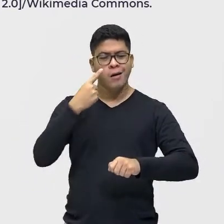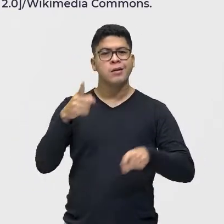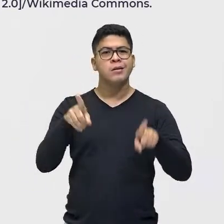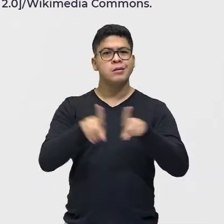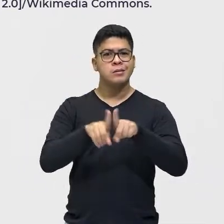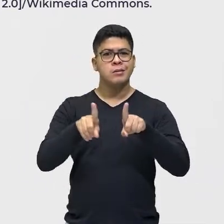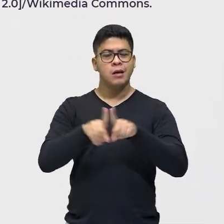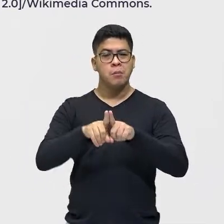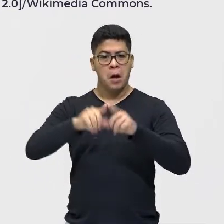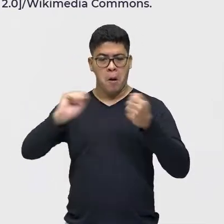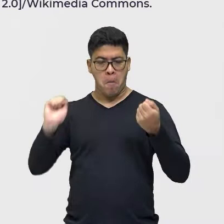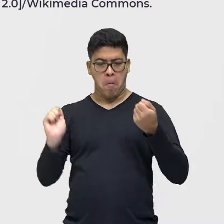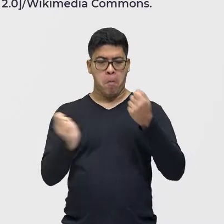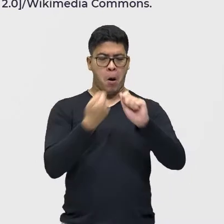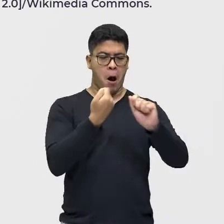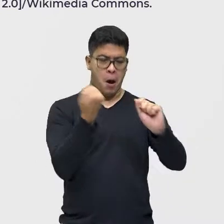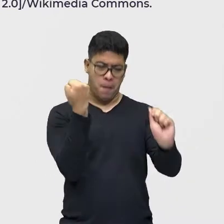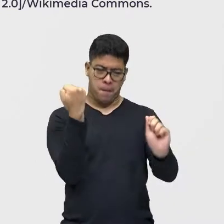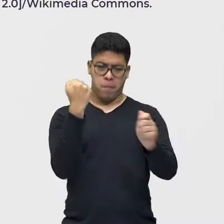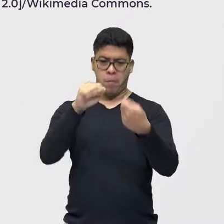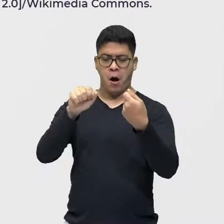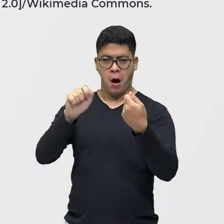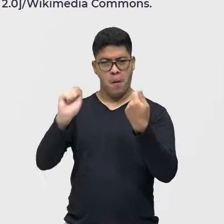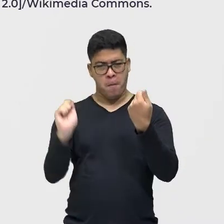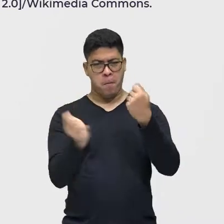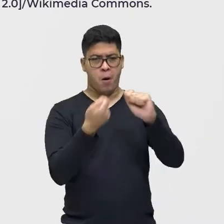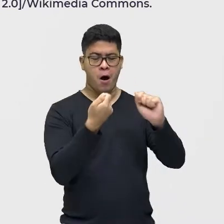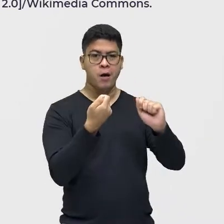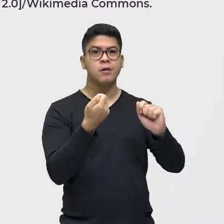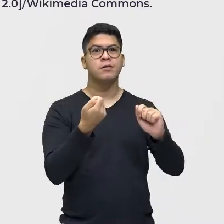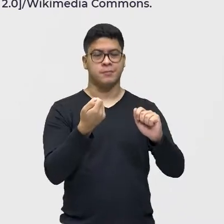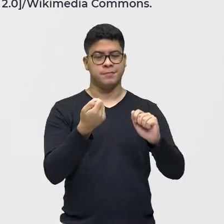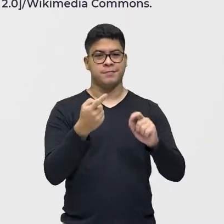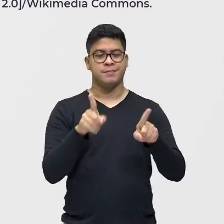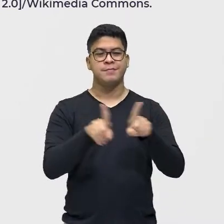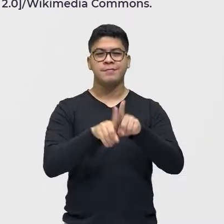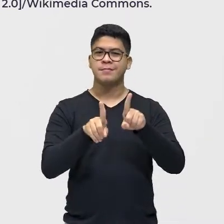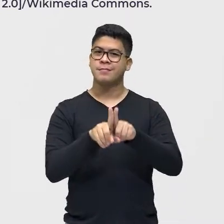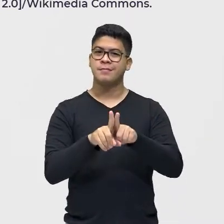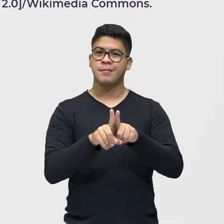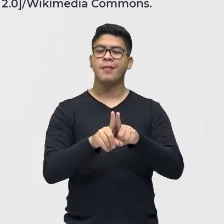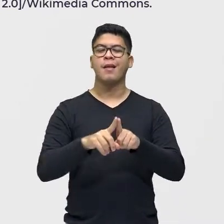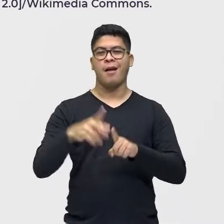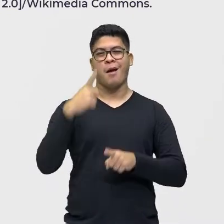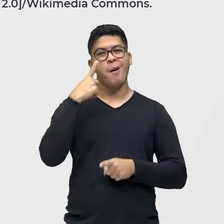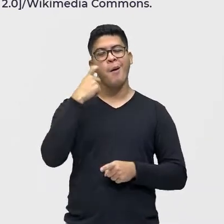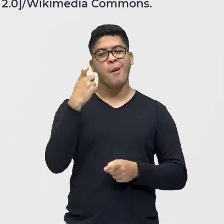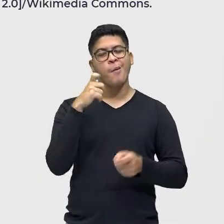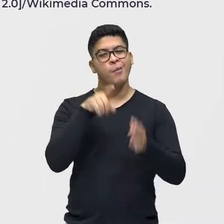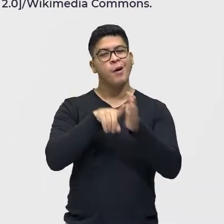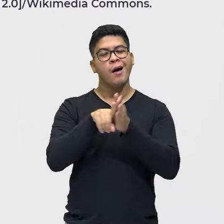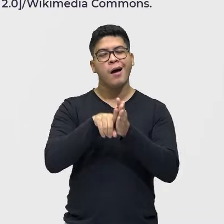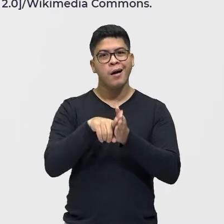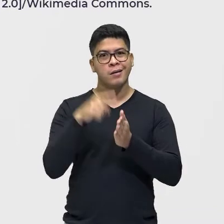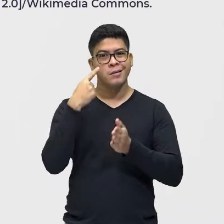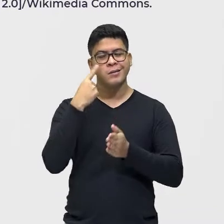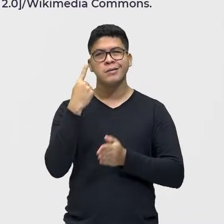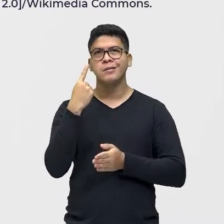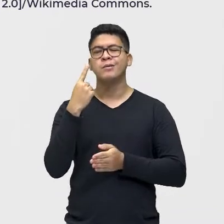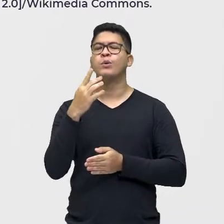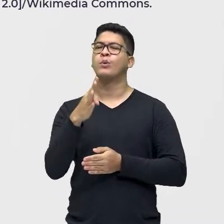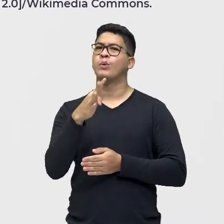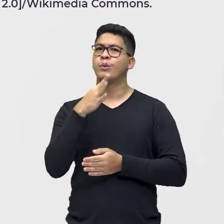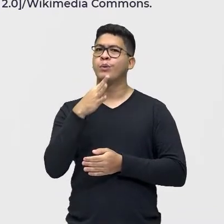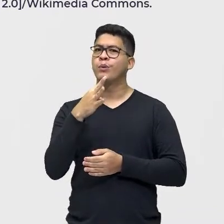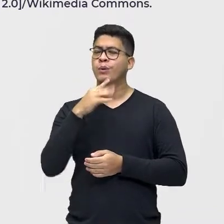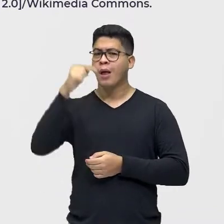entre eles, certo? Então, Mineiro Pau também é uma dança bem interessante, que lembra um pouquinho uma dança